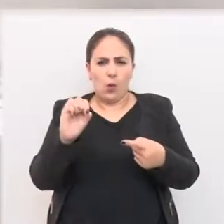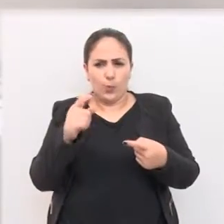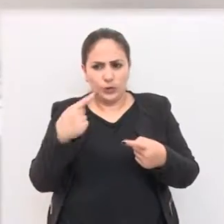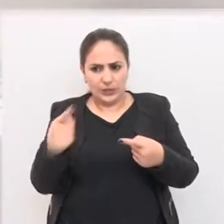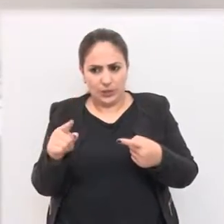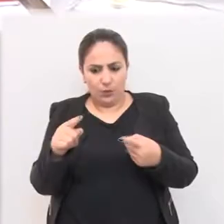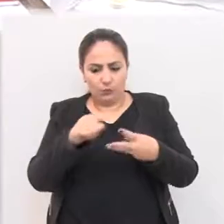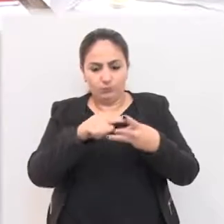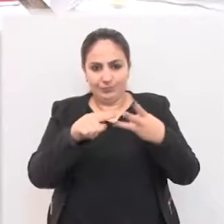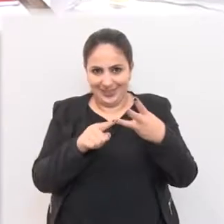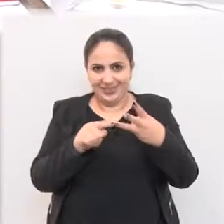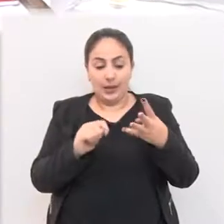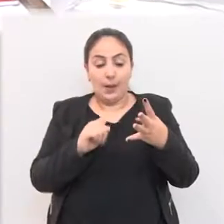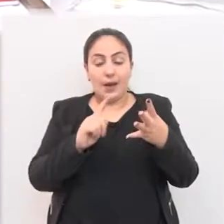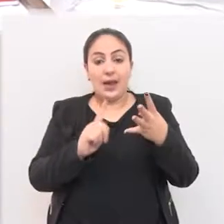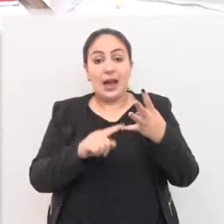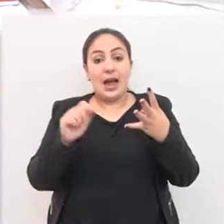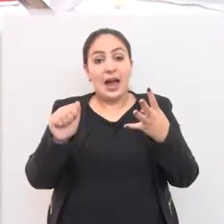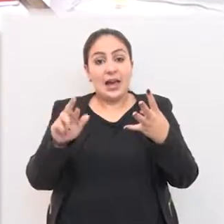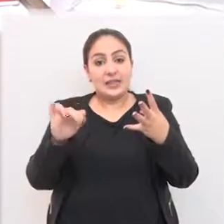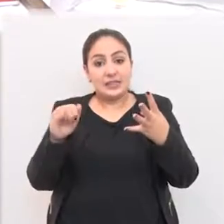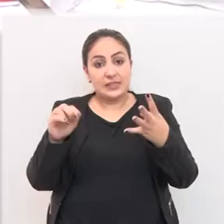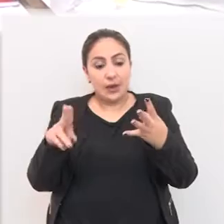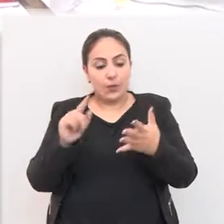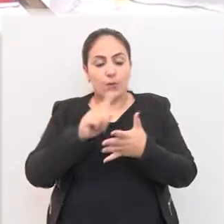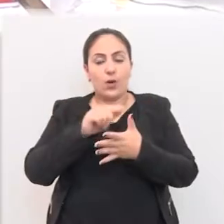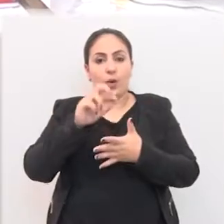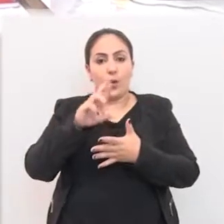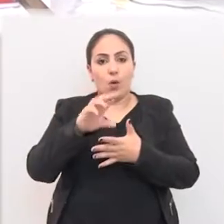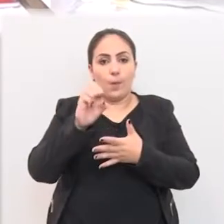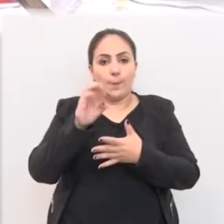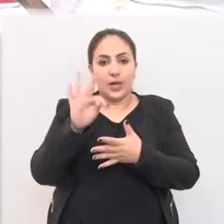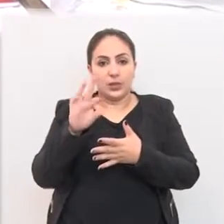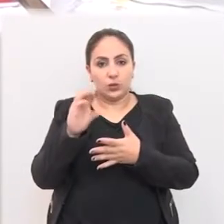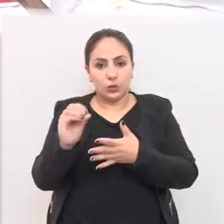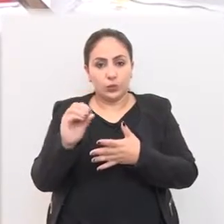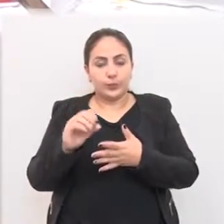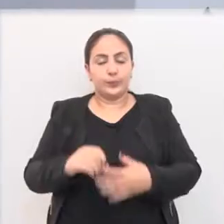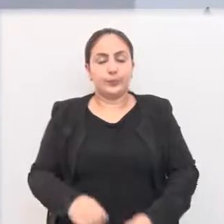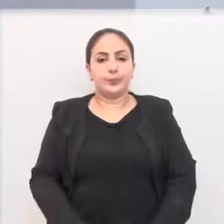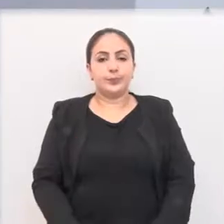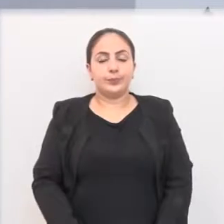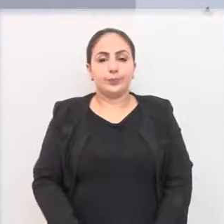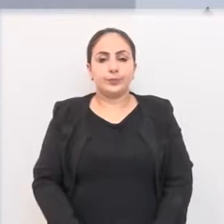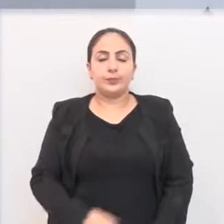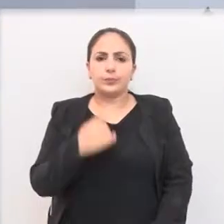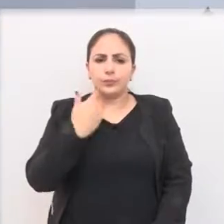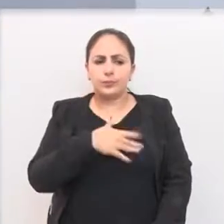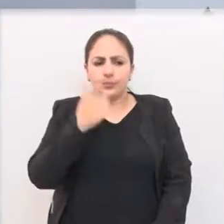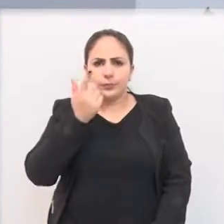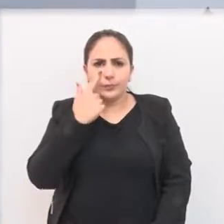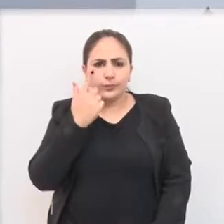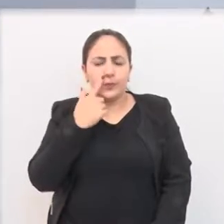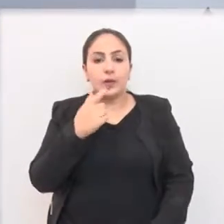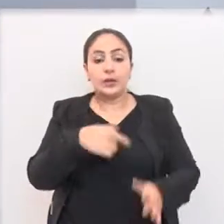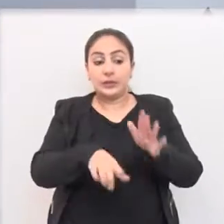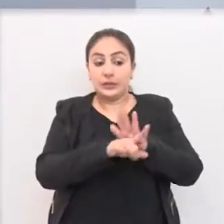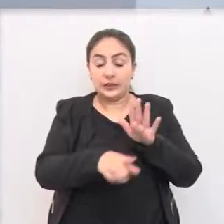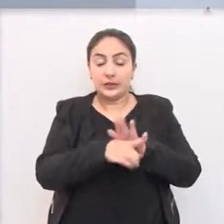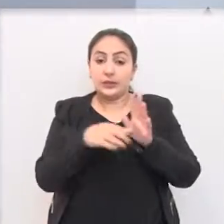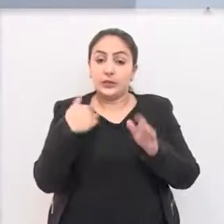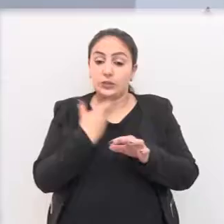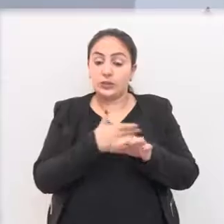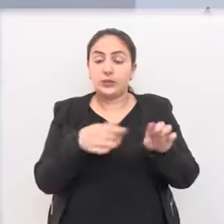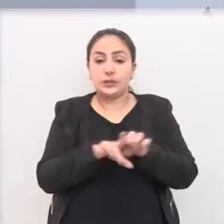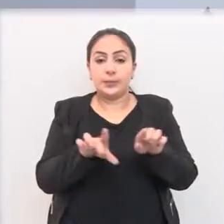de oposição e dos vereadores Aristeu Dalalana e Roberto Gabriel Tozon. Nós estamos fazendo uma correção na